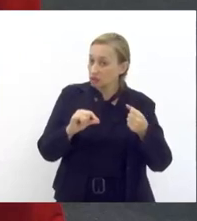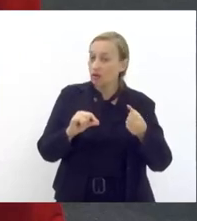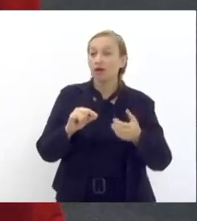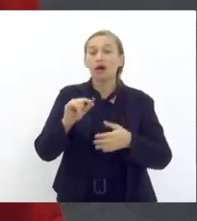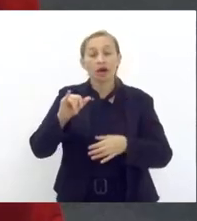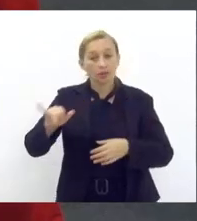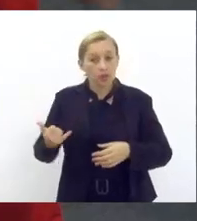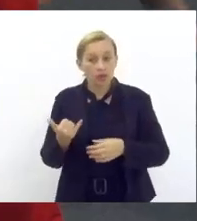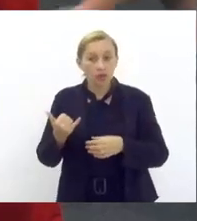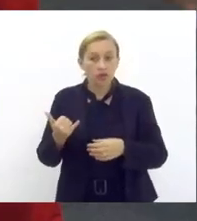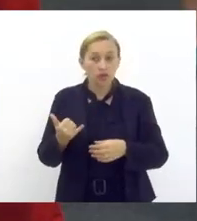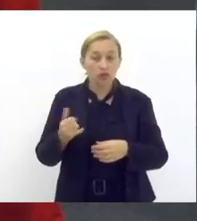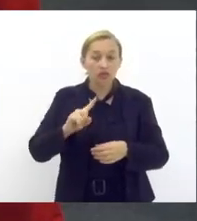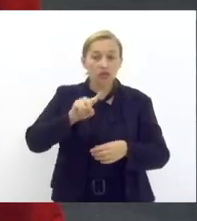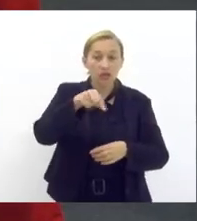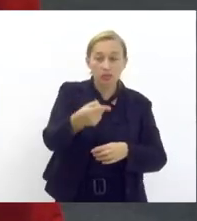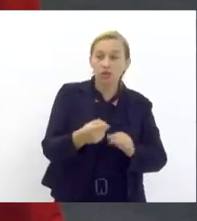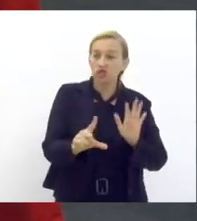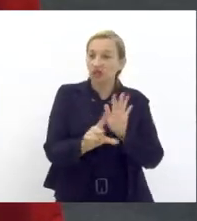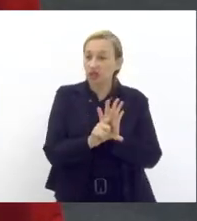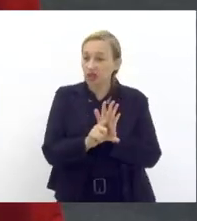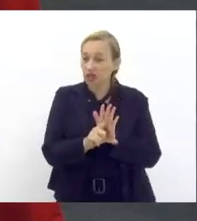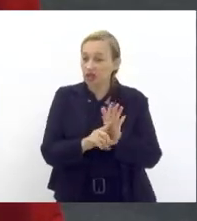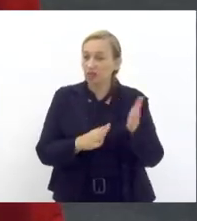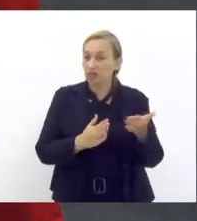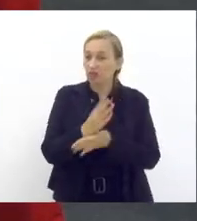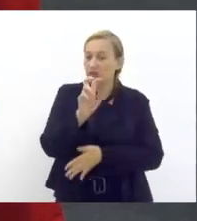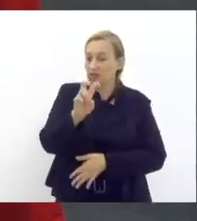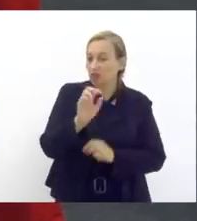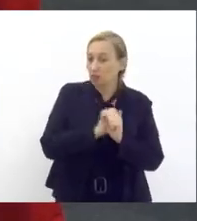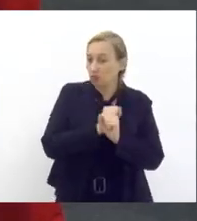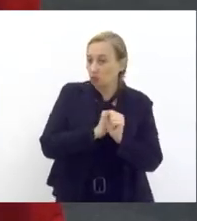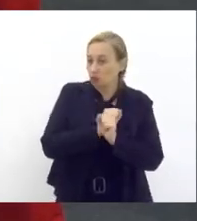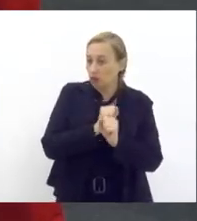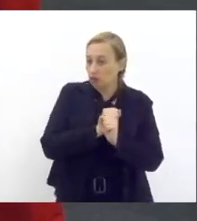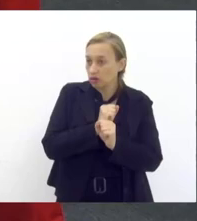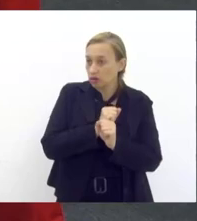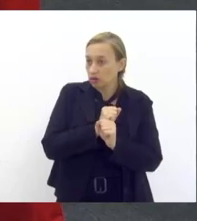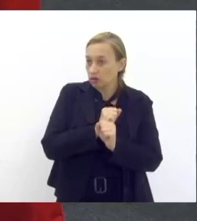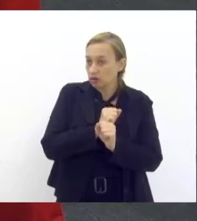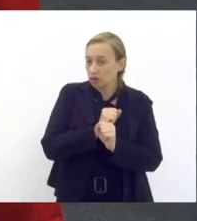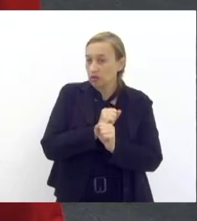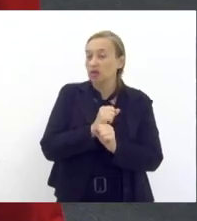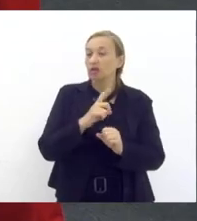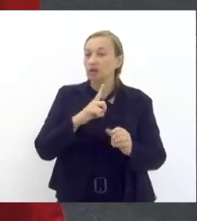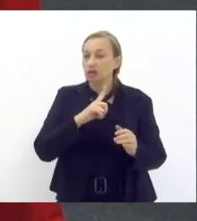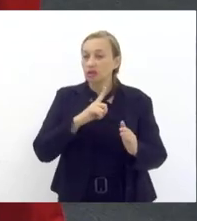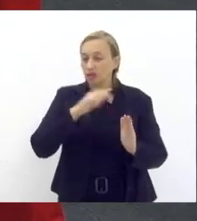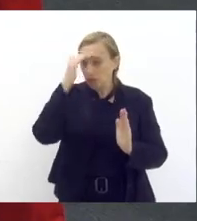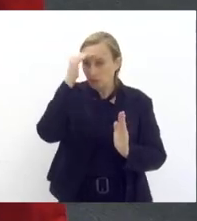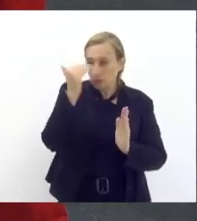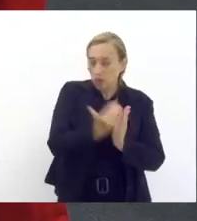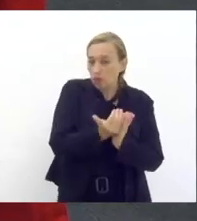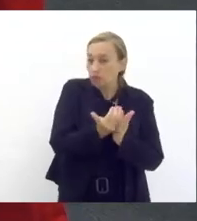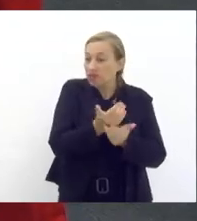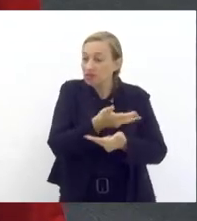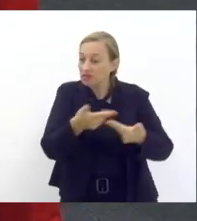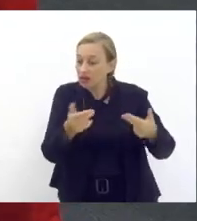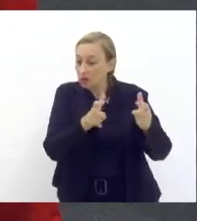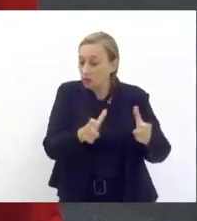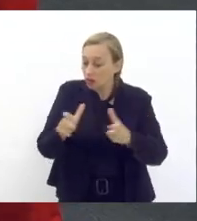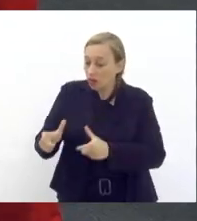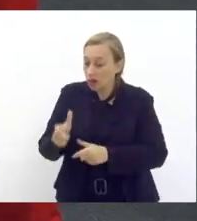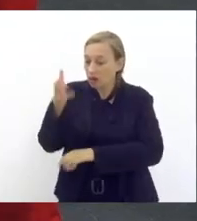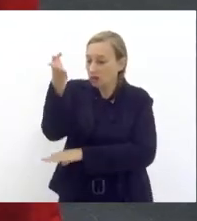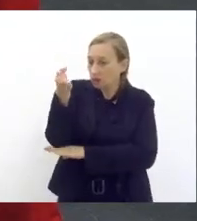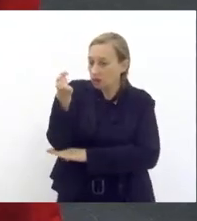Aproveitou e, depois da lei estar vigindo há 5 anos, e em termos feito cumpra-se em vários estabelecimentos, hotéis